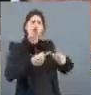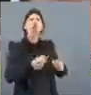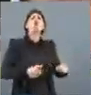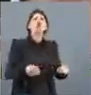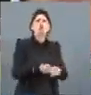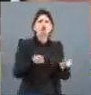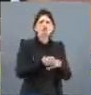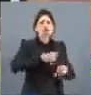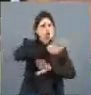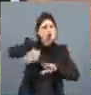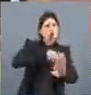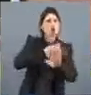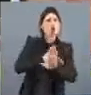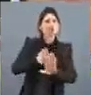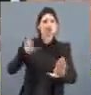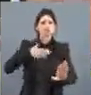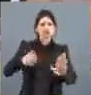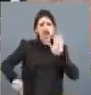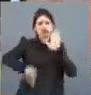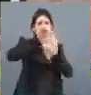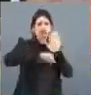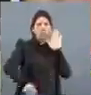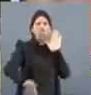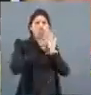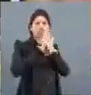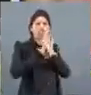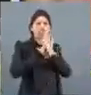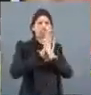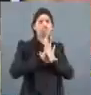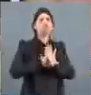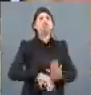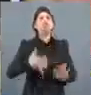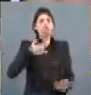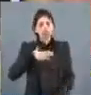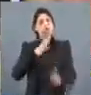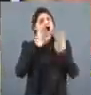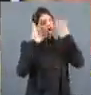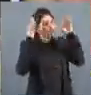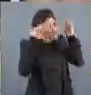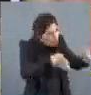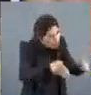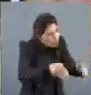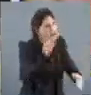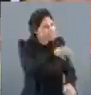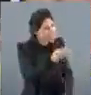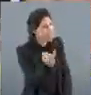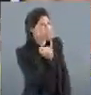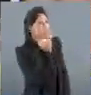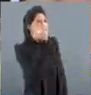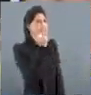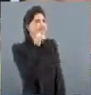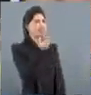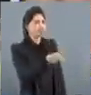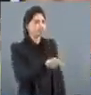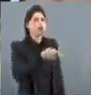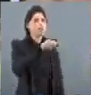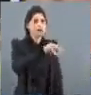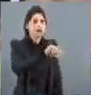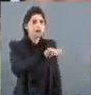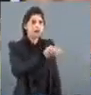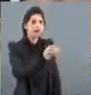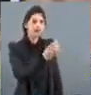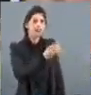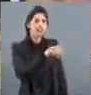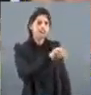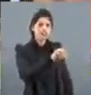estereotipada e criminosa tá minha identidade volta então a me referir ao senhor que a quem interessa senhor Mauro Cid e